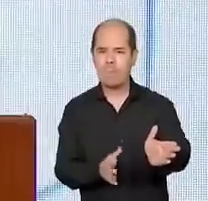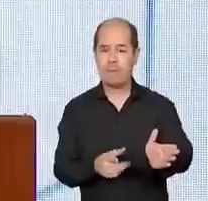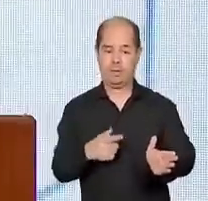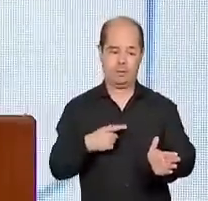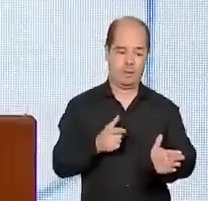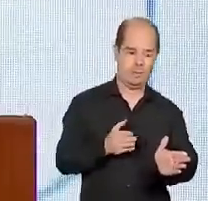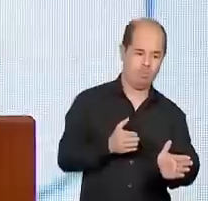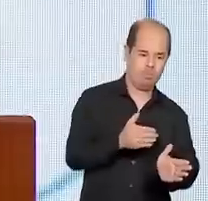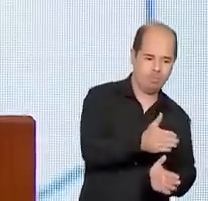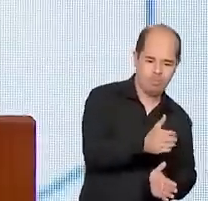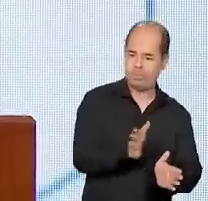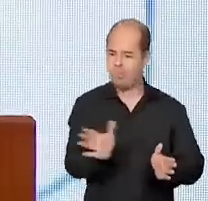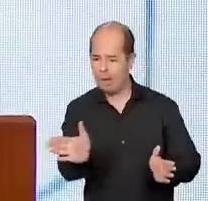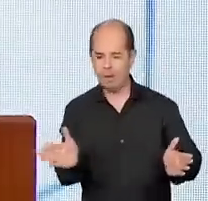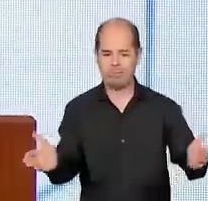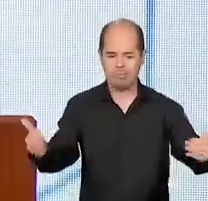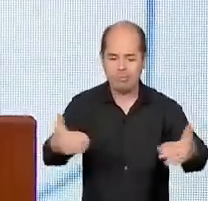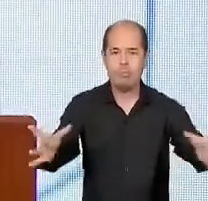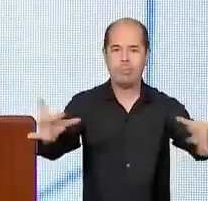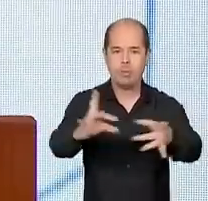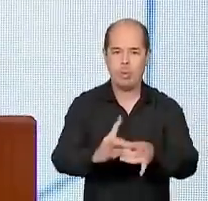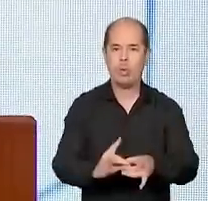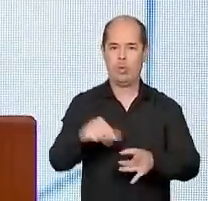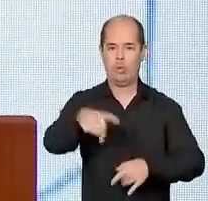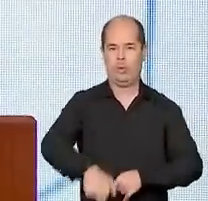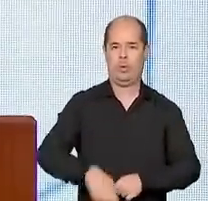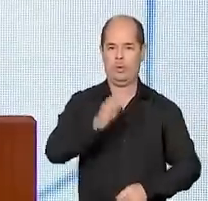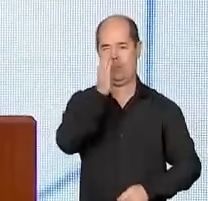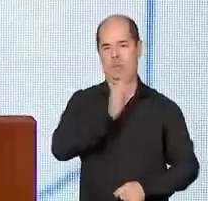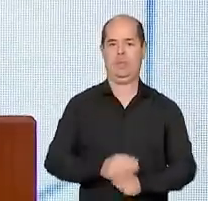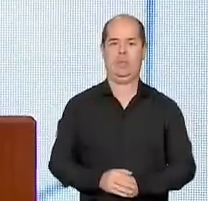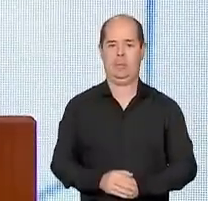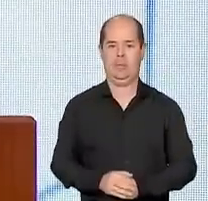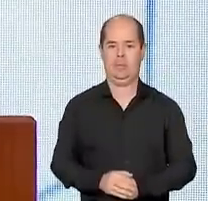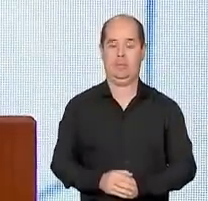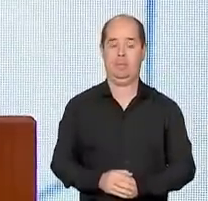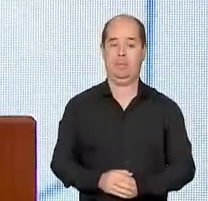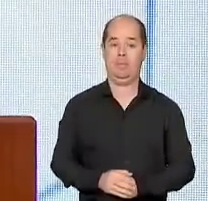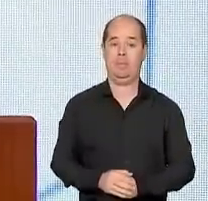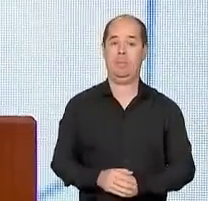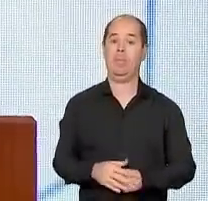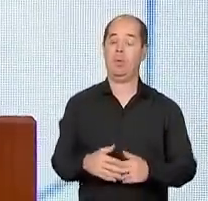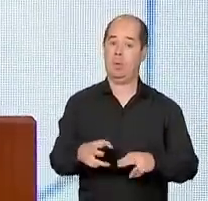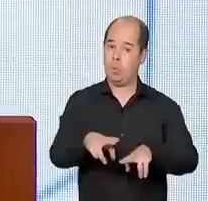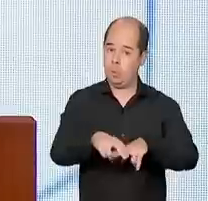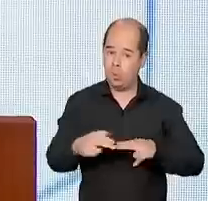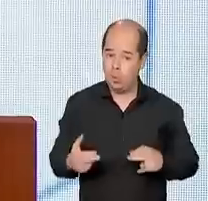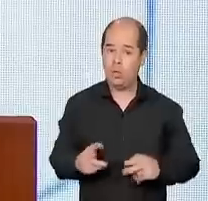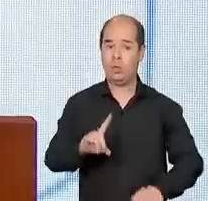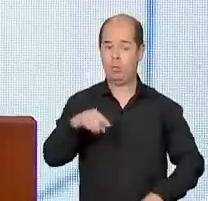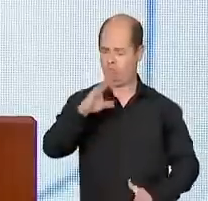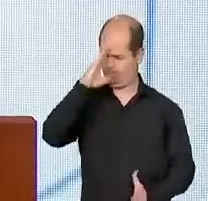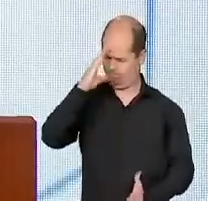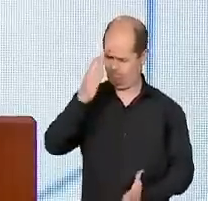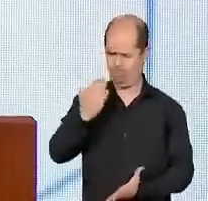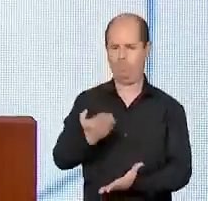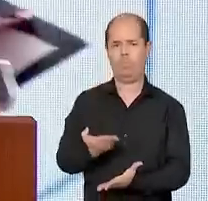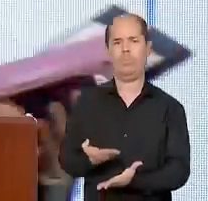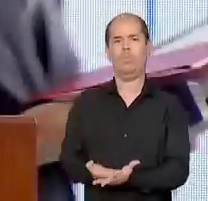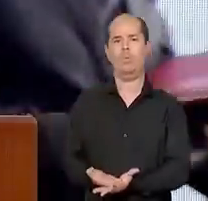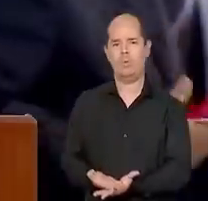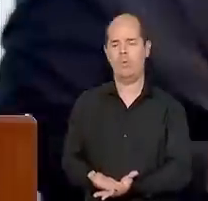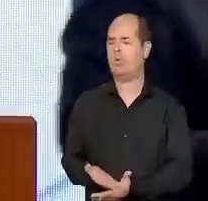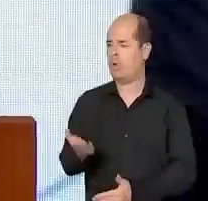pelo desenvolvimento no país. Nesse sentido, depositamos nossa confiança